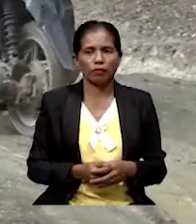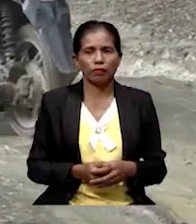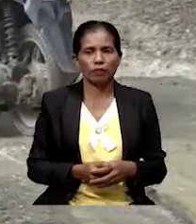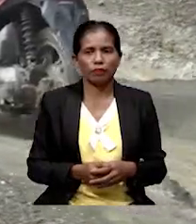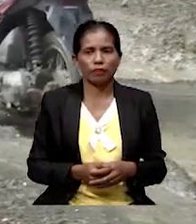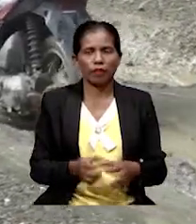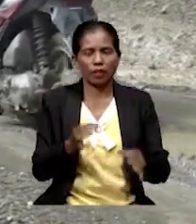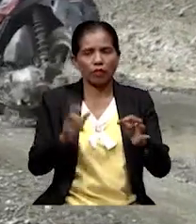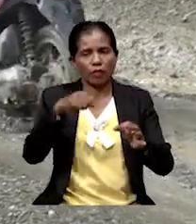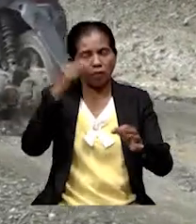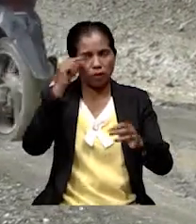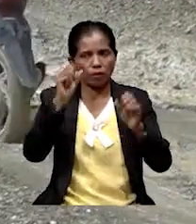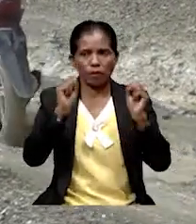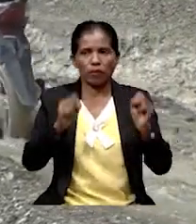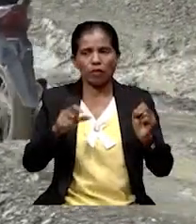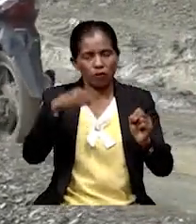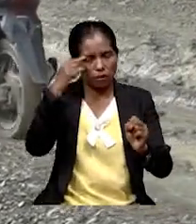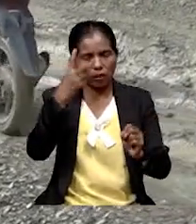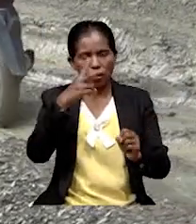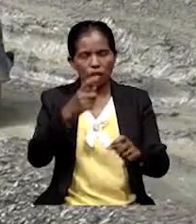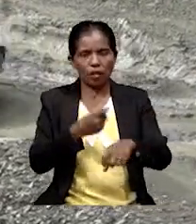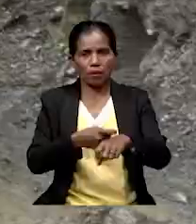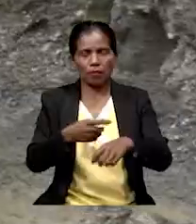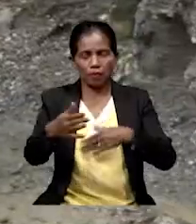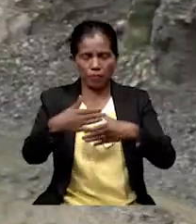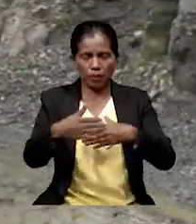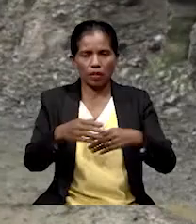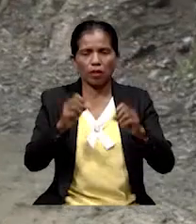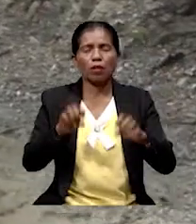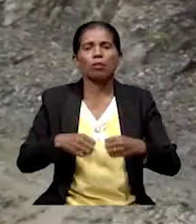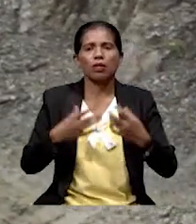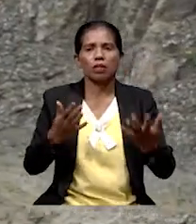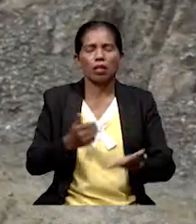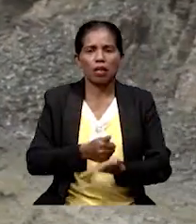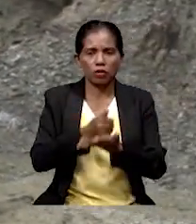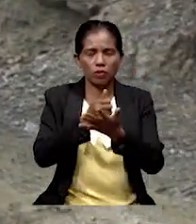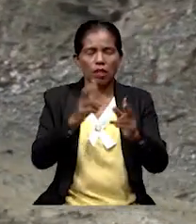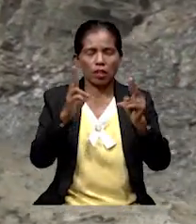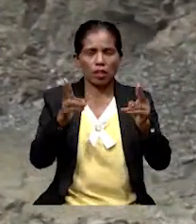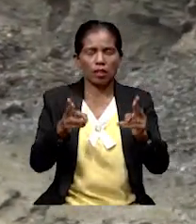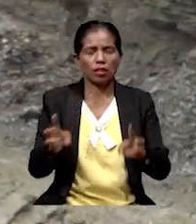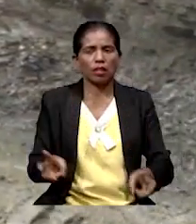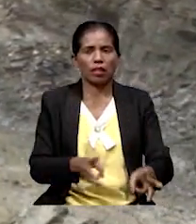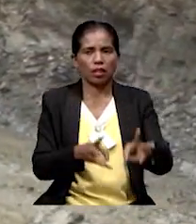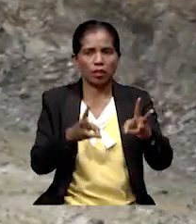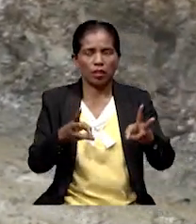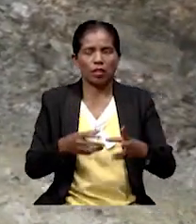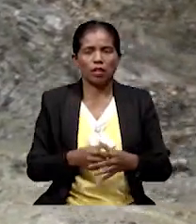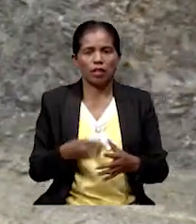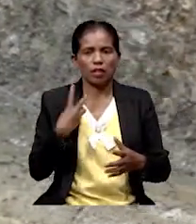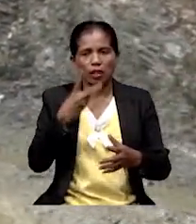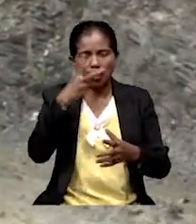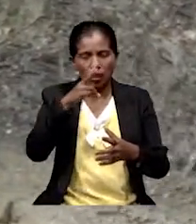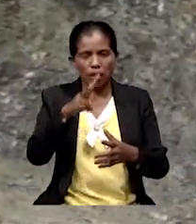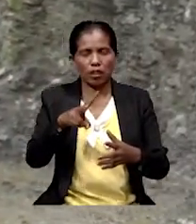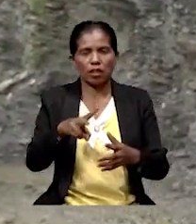kari governo bele governo hare ona ia tempo barang governo bele hare ona par unsa bele atiru liu ia dala ainda nebe mak ohin itarese dolo kuante